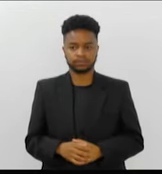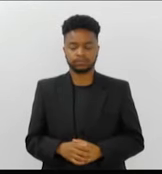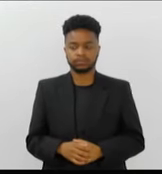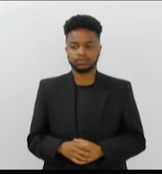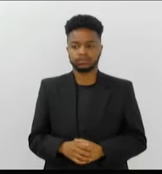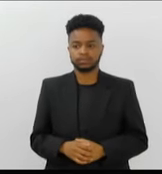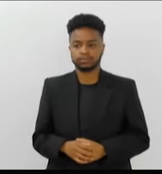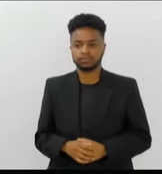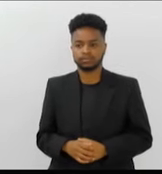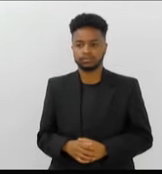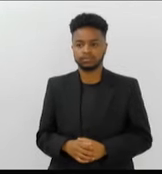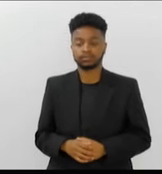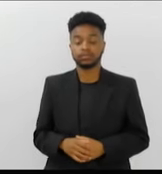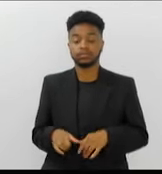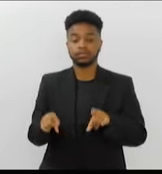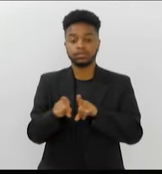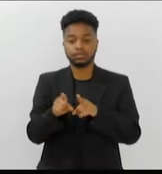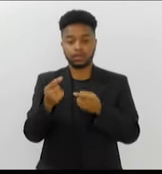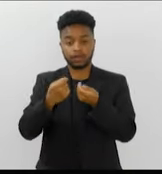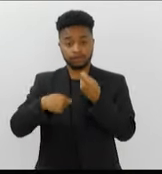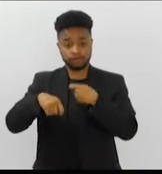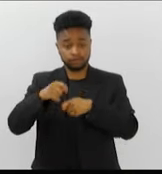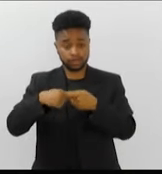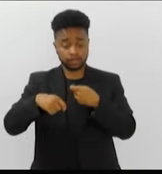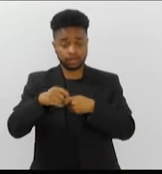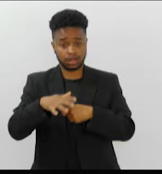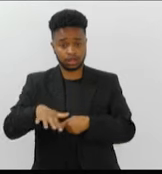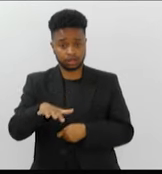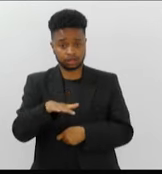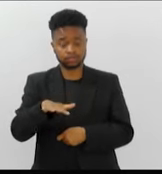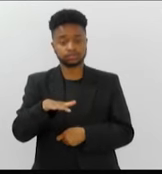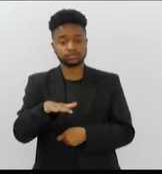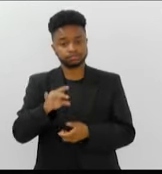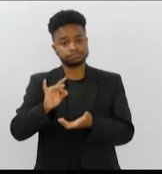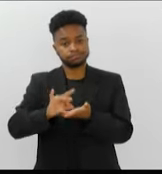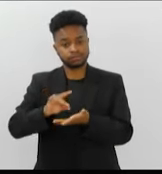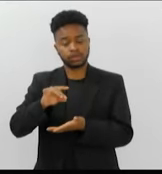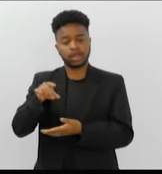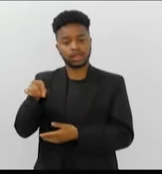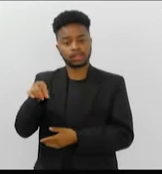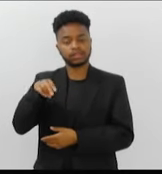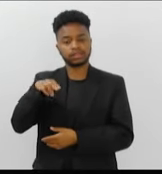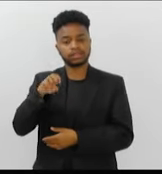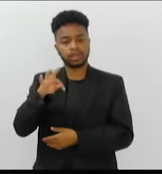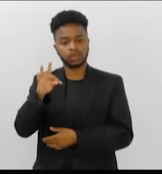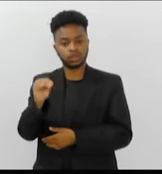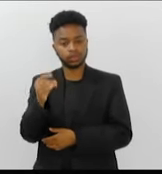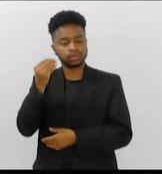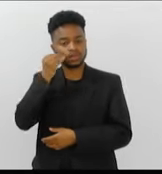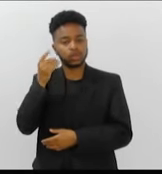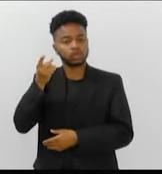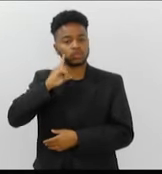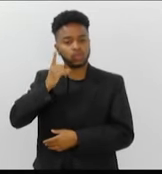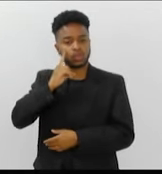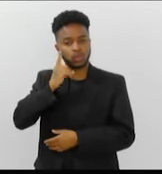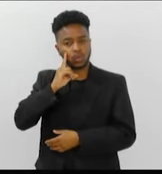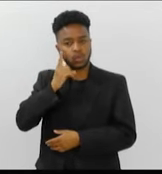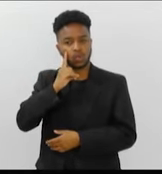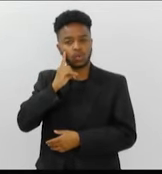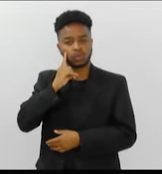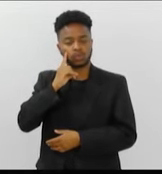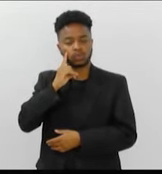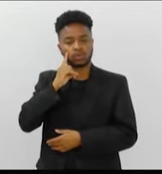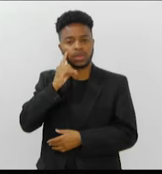E as finanças, realmente, o Neto busca diariamente o